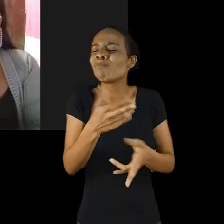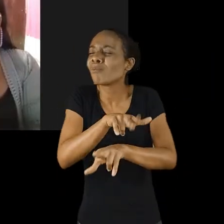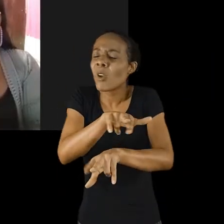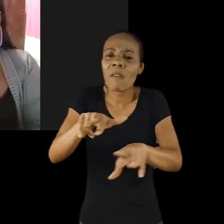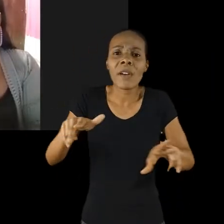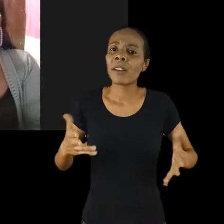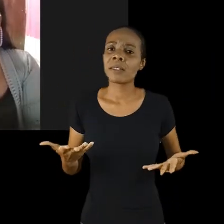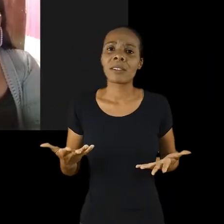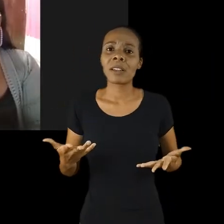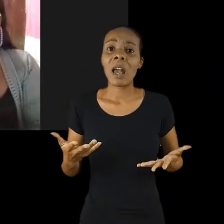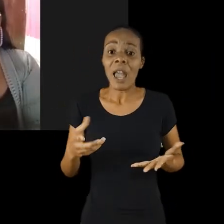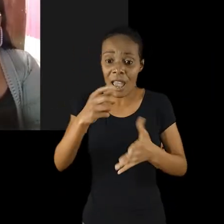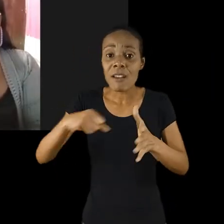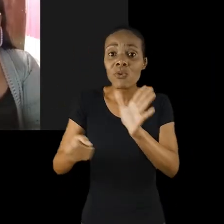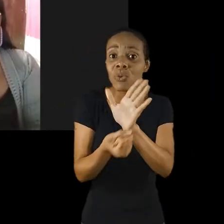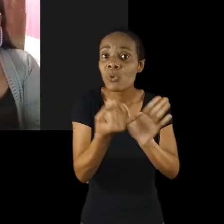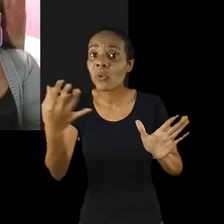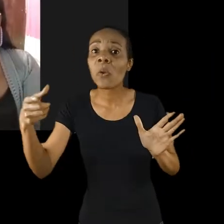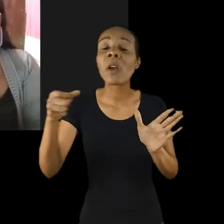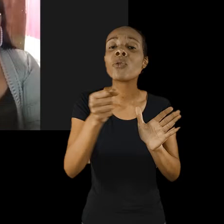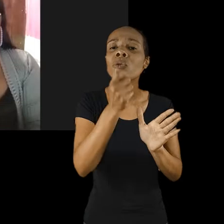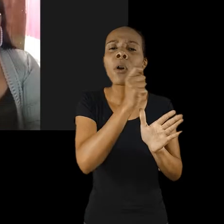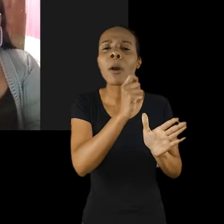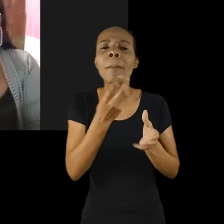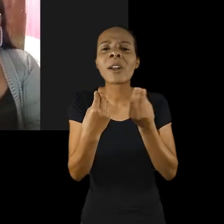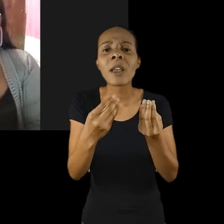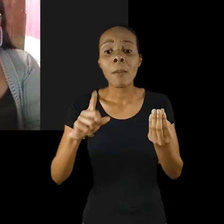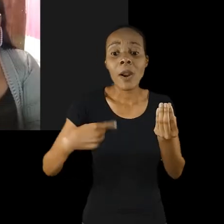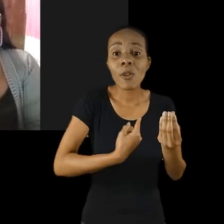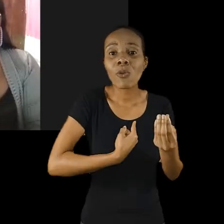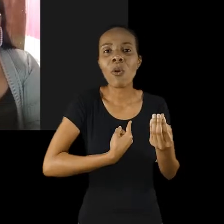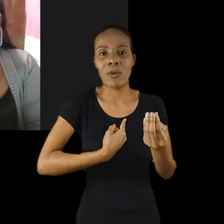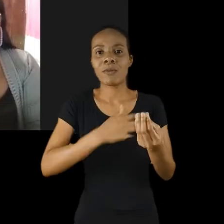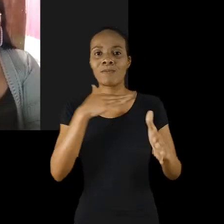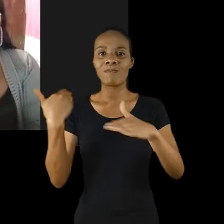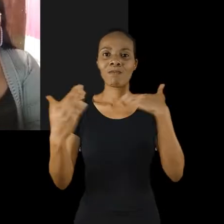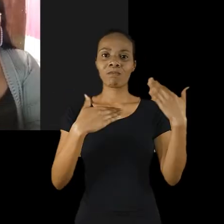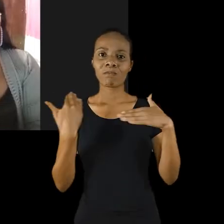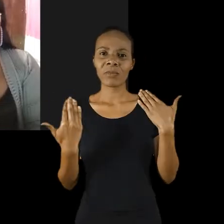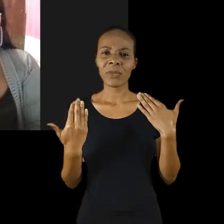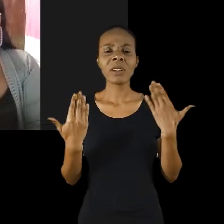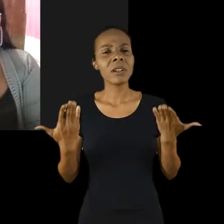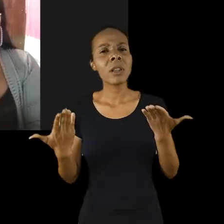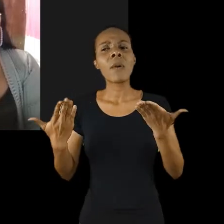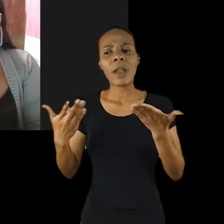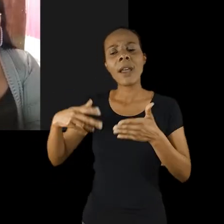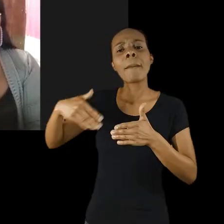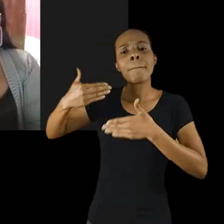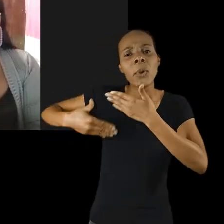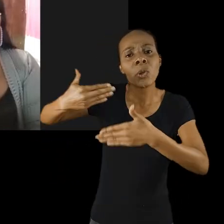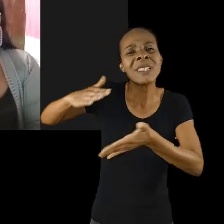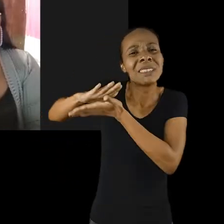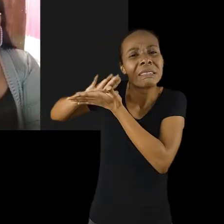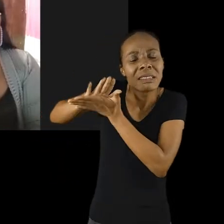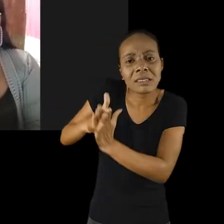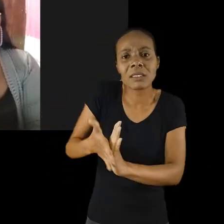se mate. Ou seja, que eles concluam esse processo de extermínio, ó, que vem há um tempão. Então, eu acho que é nesse momento que é o momento mais delicado